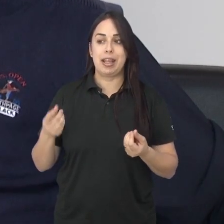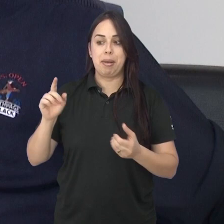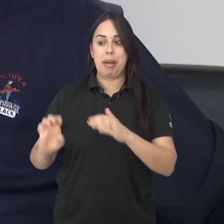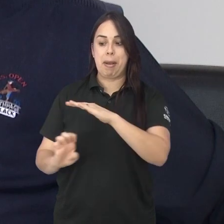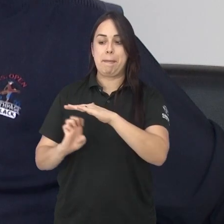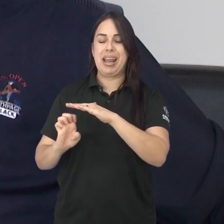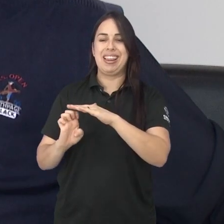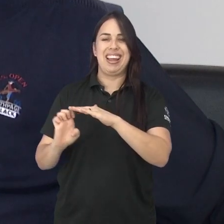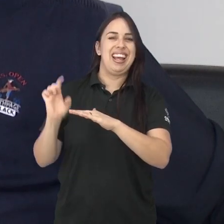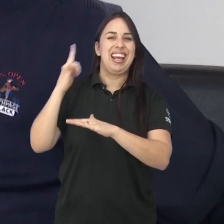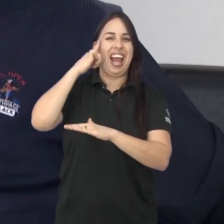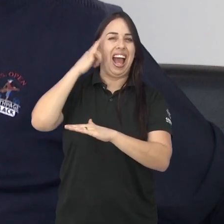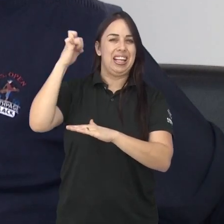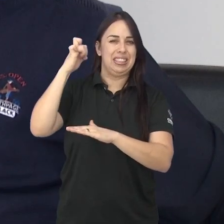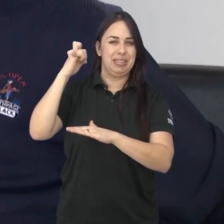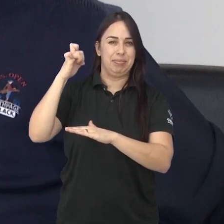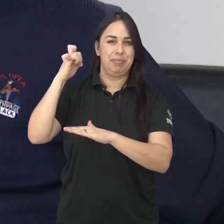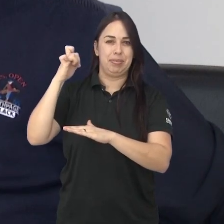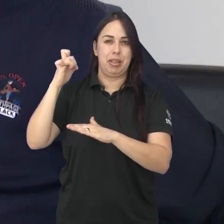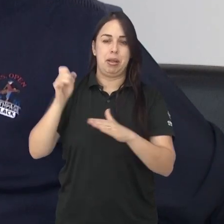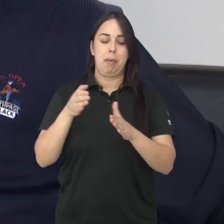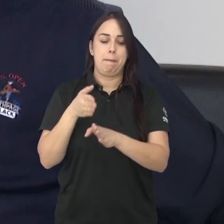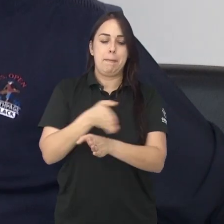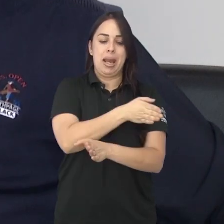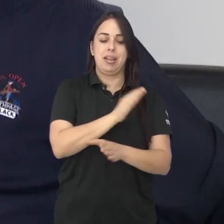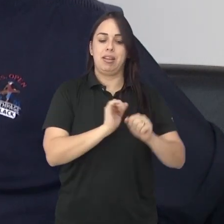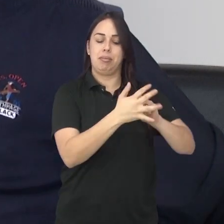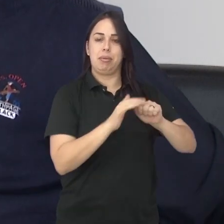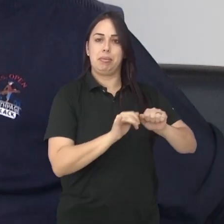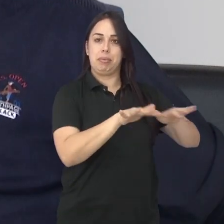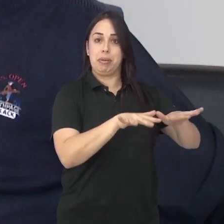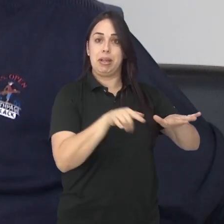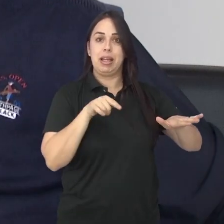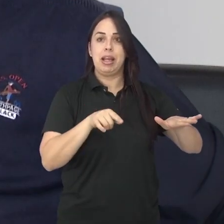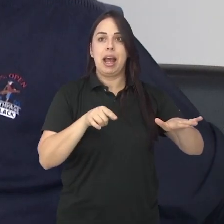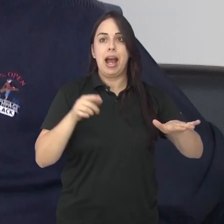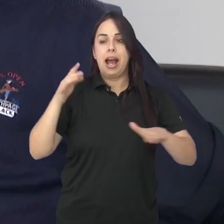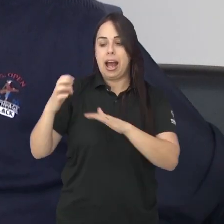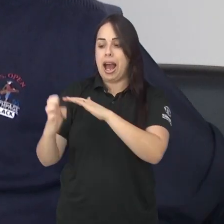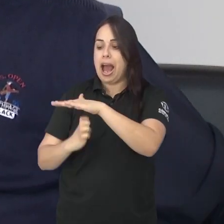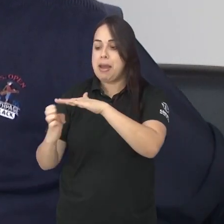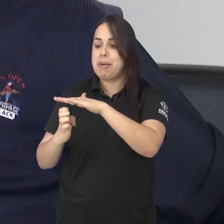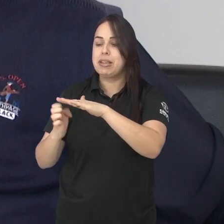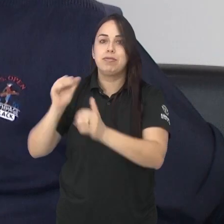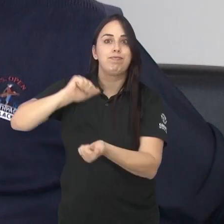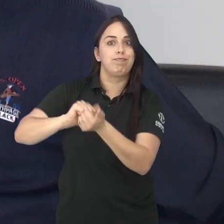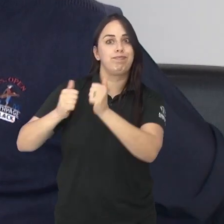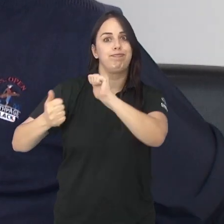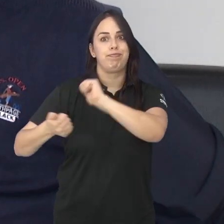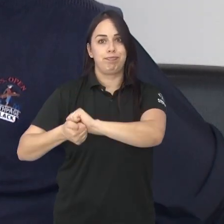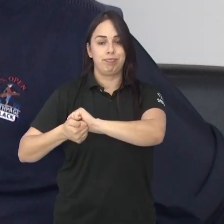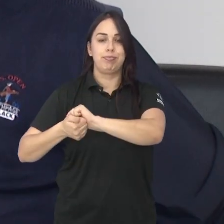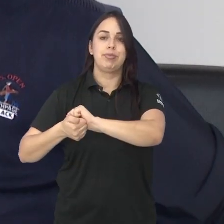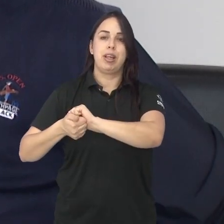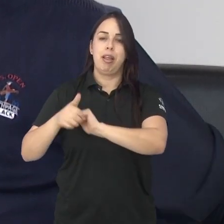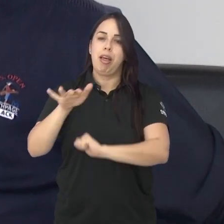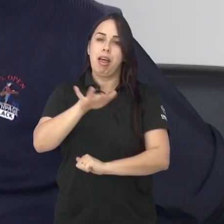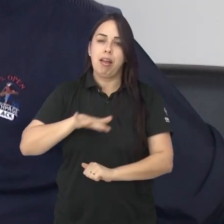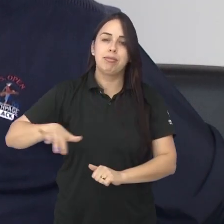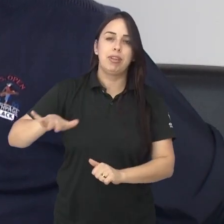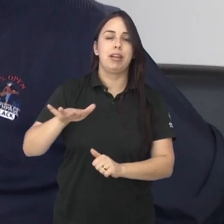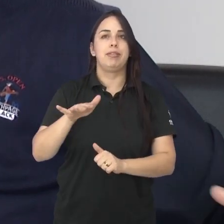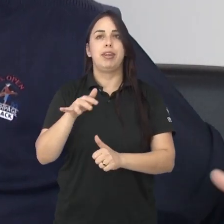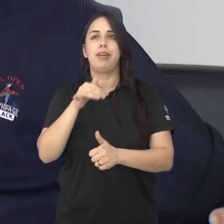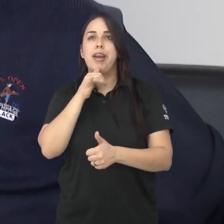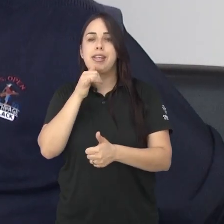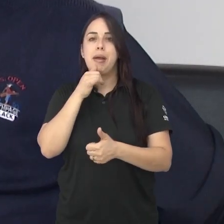empresas criativas, né? Por conta da dificuldade da pandemia, que expandiram suas atividades, empresas que se reinventaram no setor de